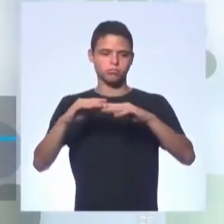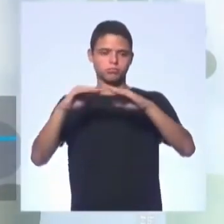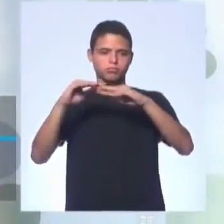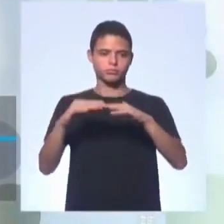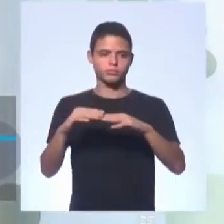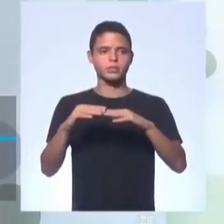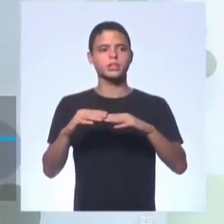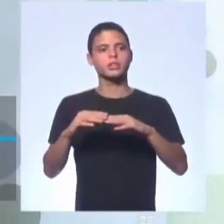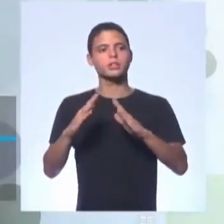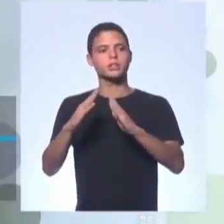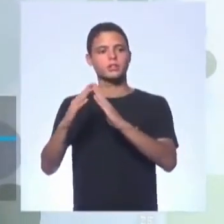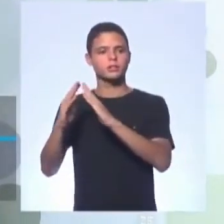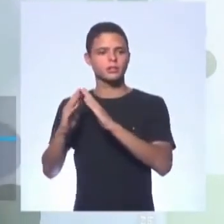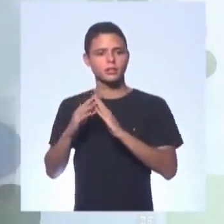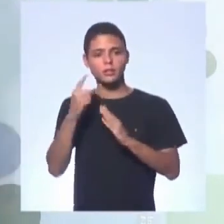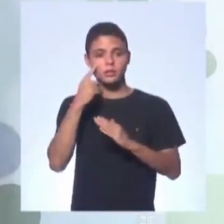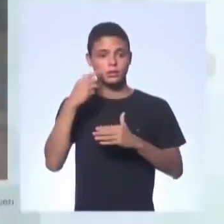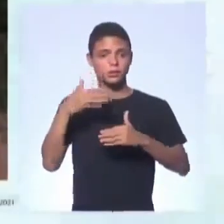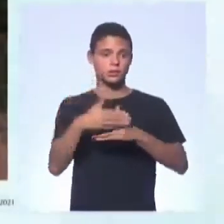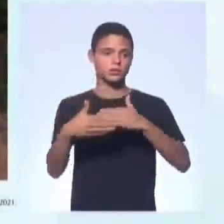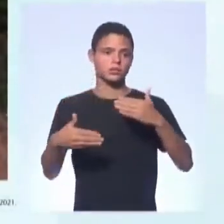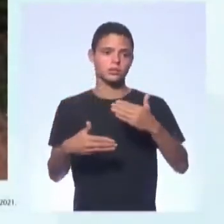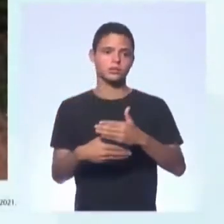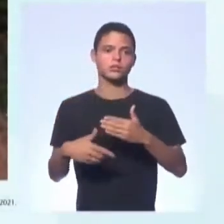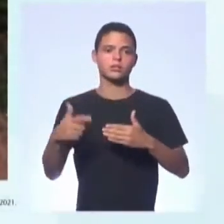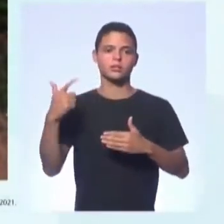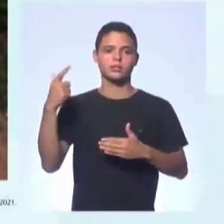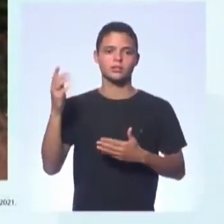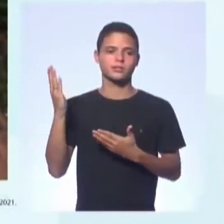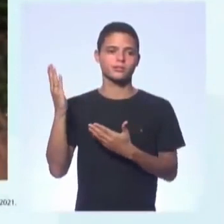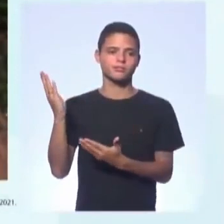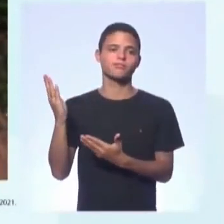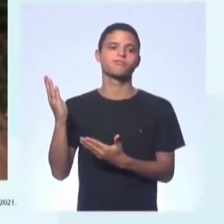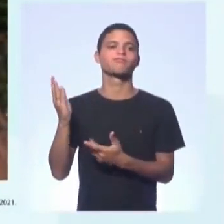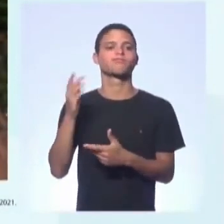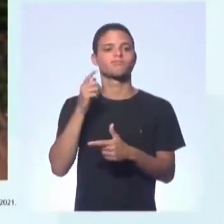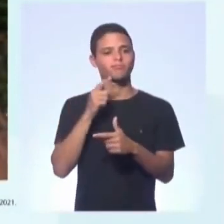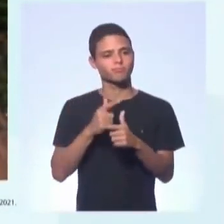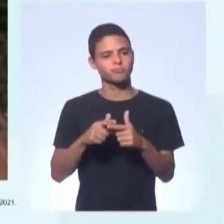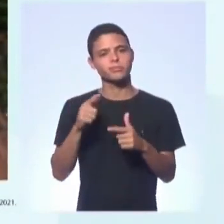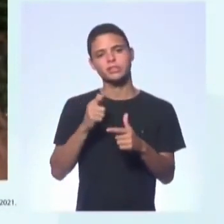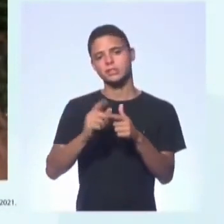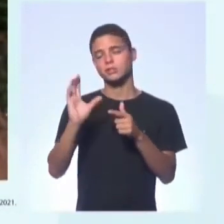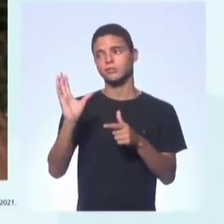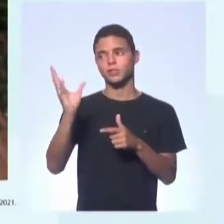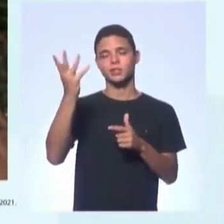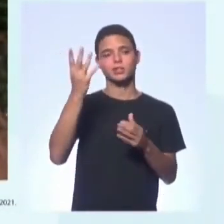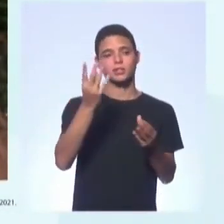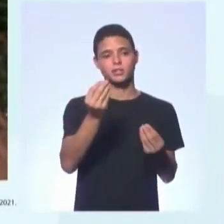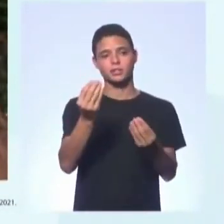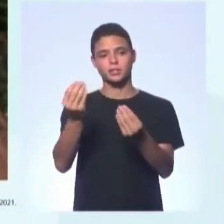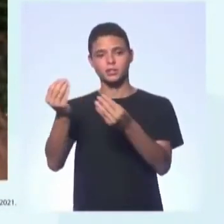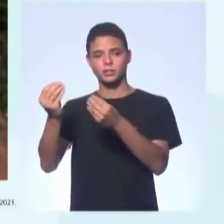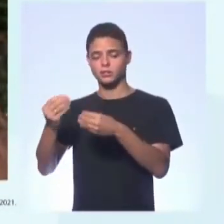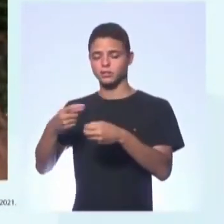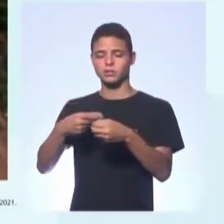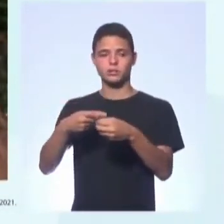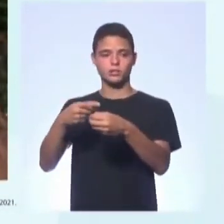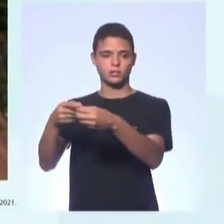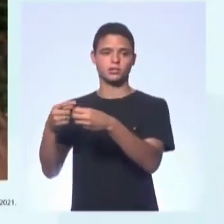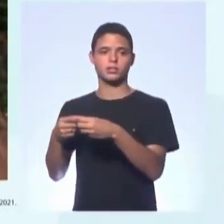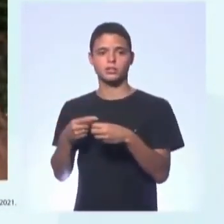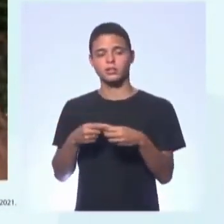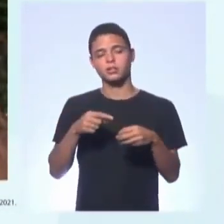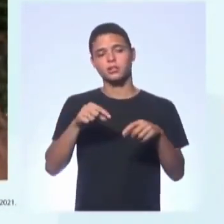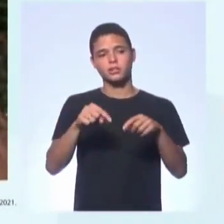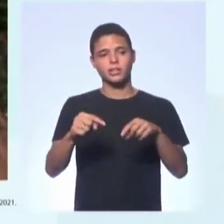Vamos lá para a próxima tela, que aí a gente vai ver um outro problema que acontece muito aí nas cidades, principalmente nos grandes centros, é o